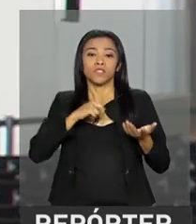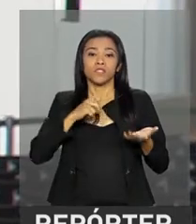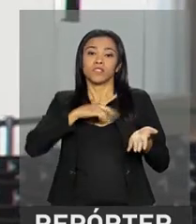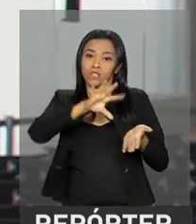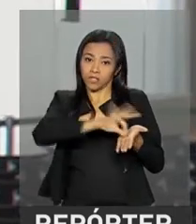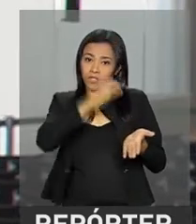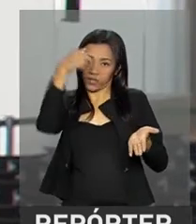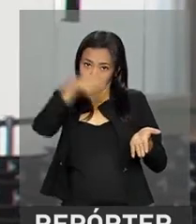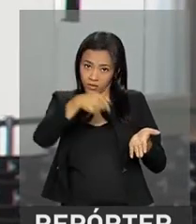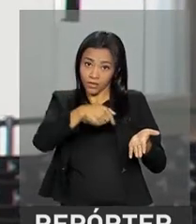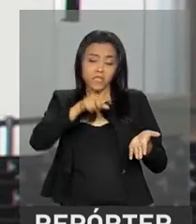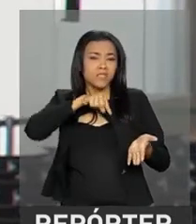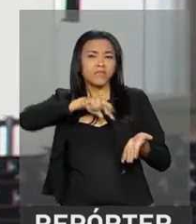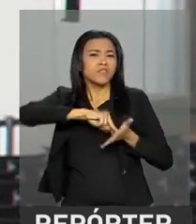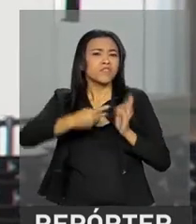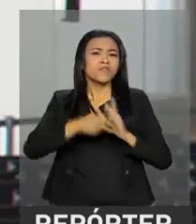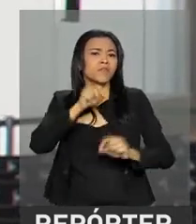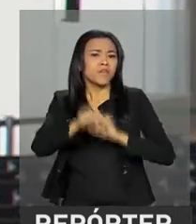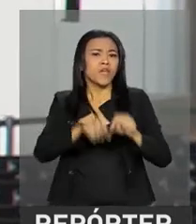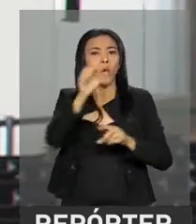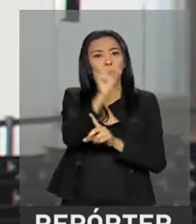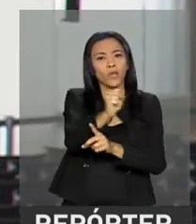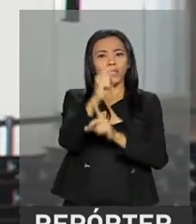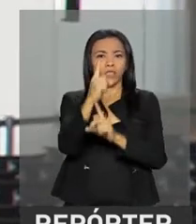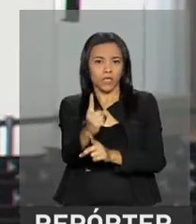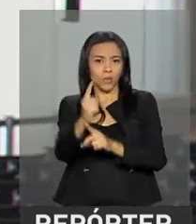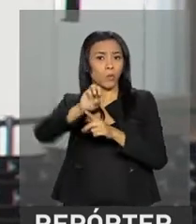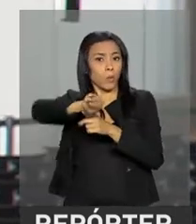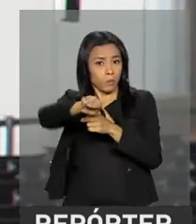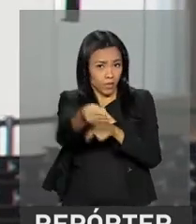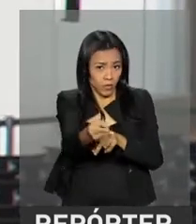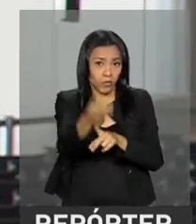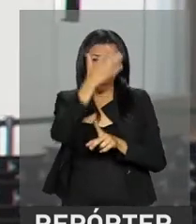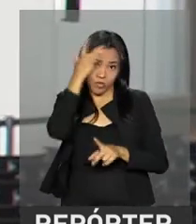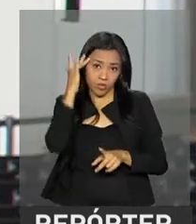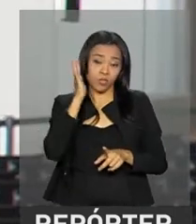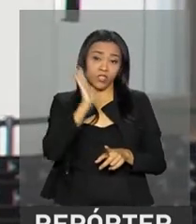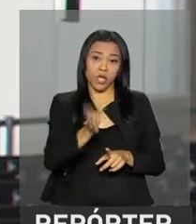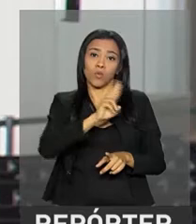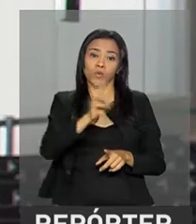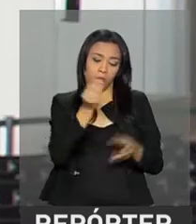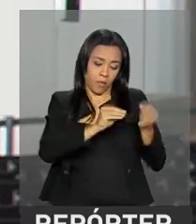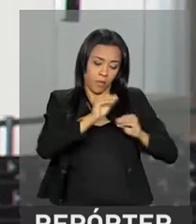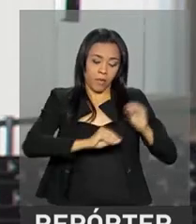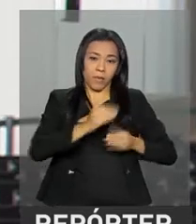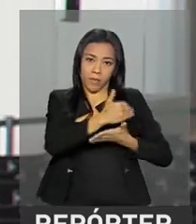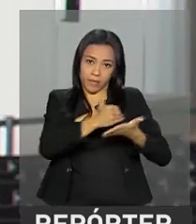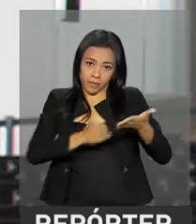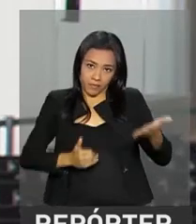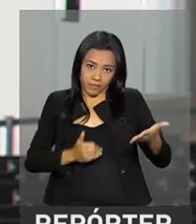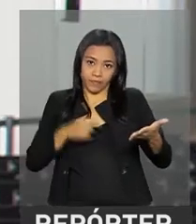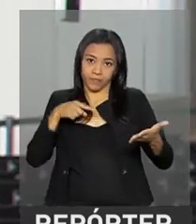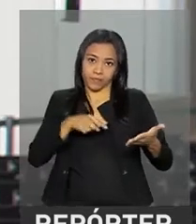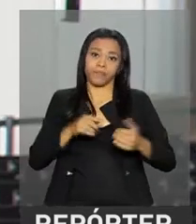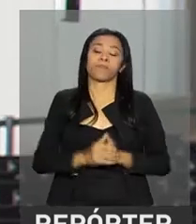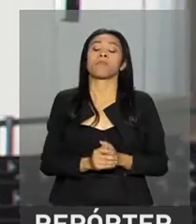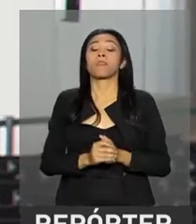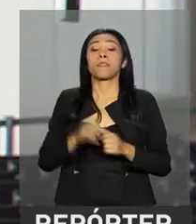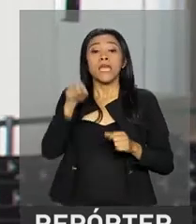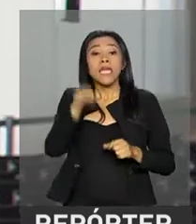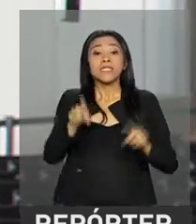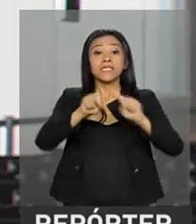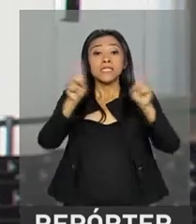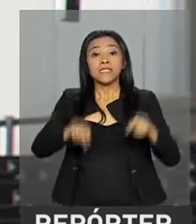corresponde a cerca de 81 milhões de pessoas cadastradas o objetivo do plano do plano prometido